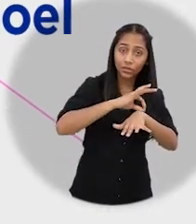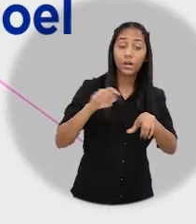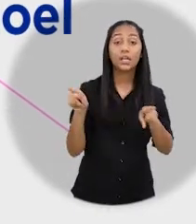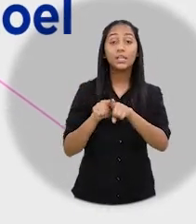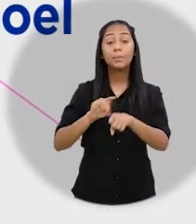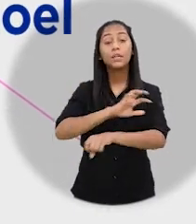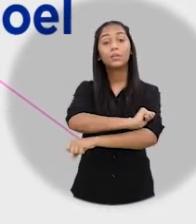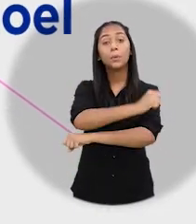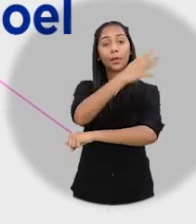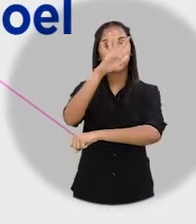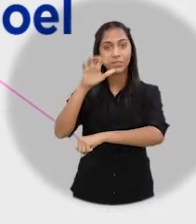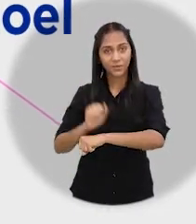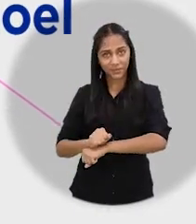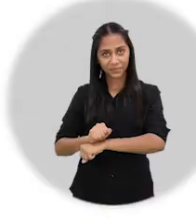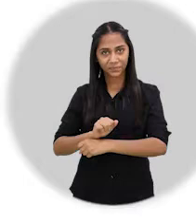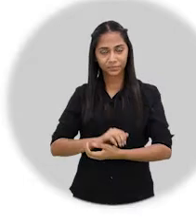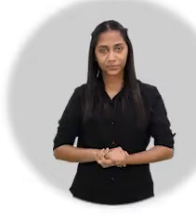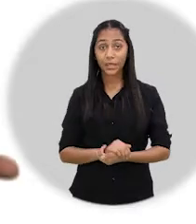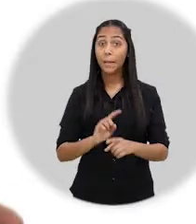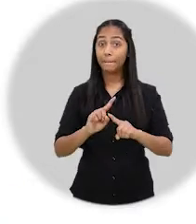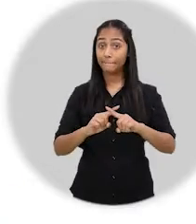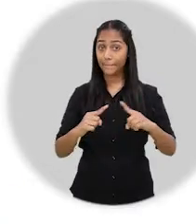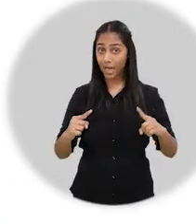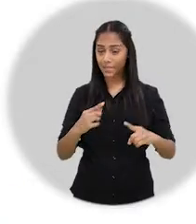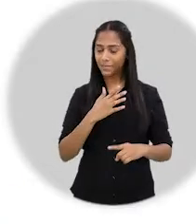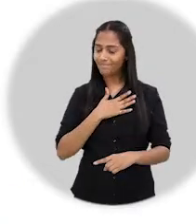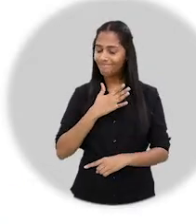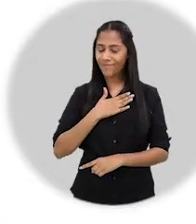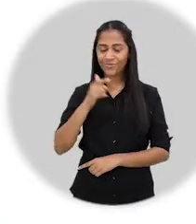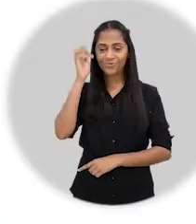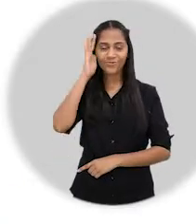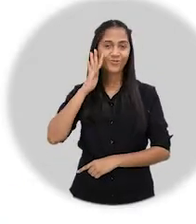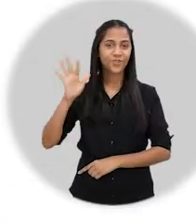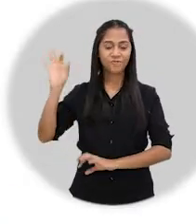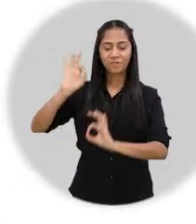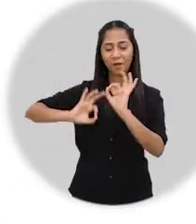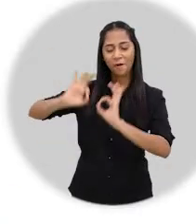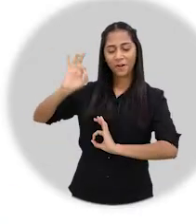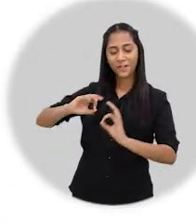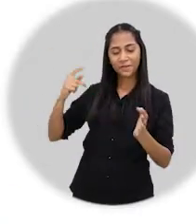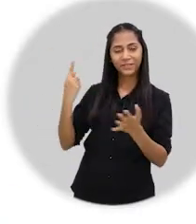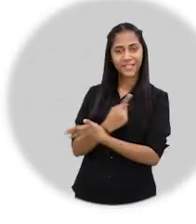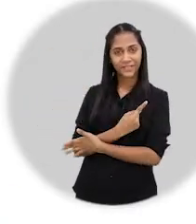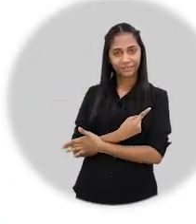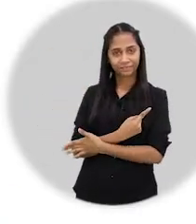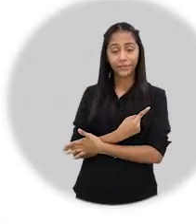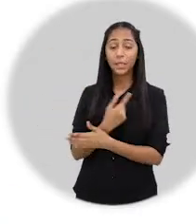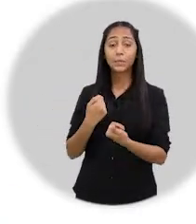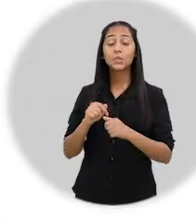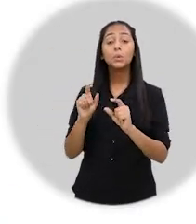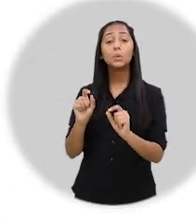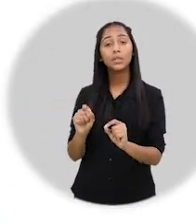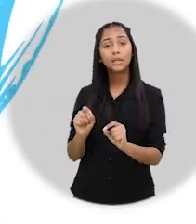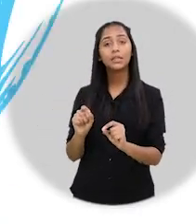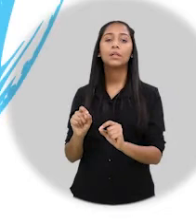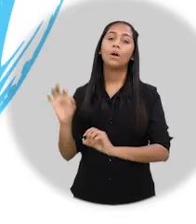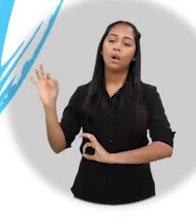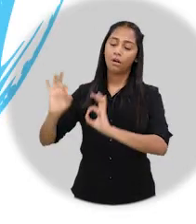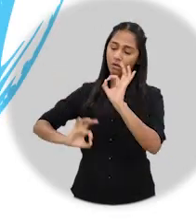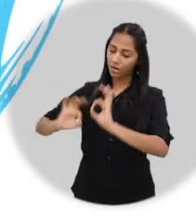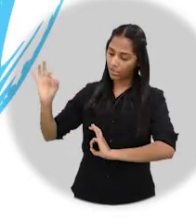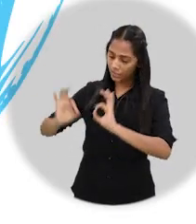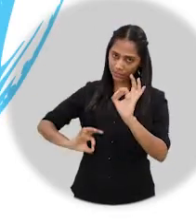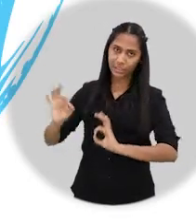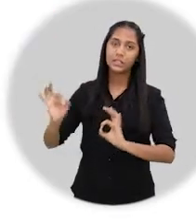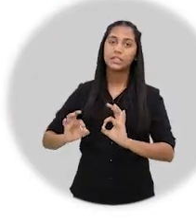UPA do Belo Horizonte. Mas para que esse meu sonho que planejei se realize, foi preciso reequilibrar as contas